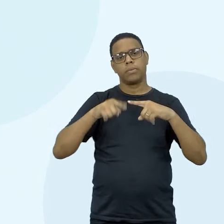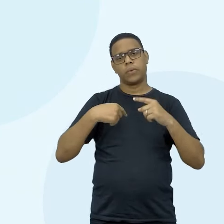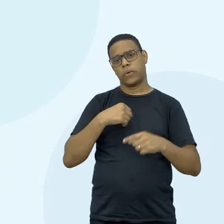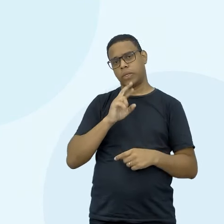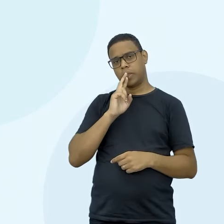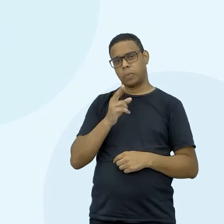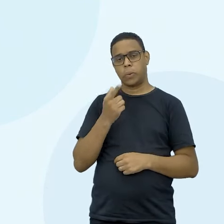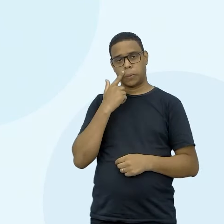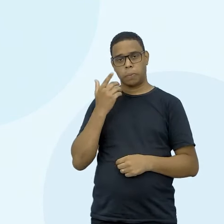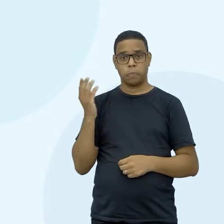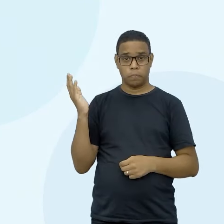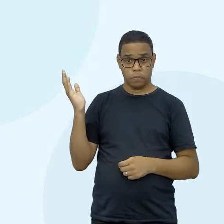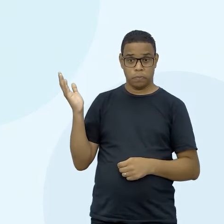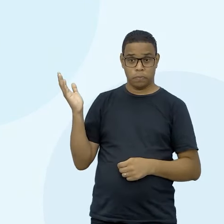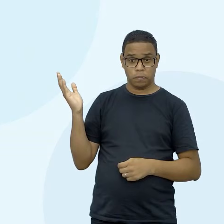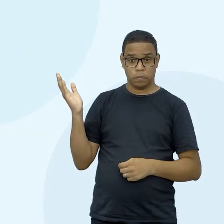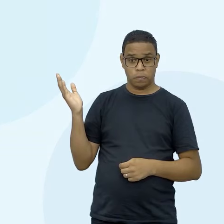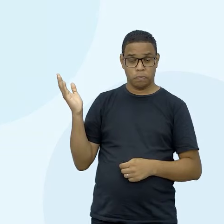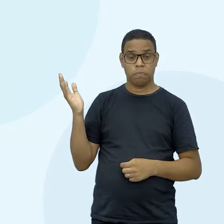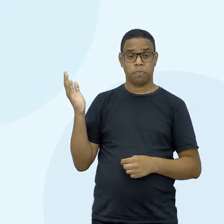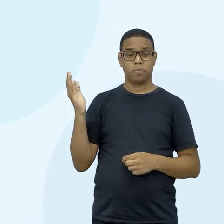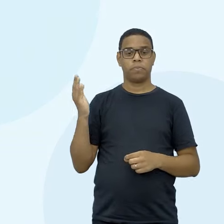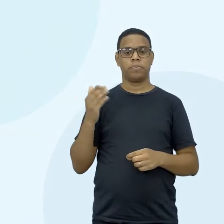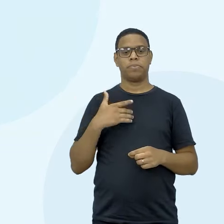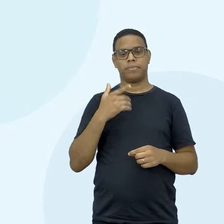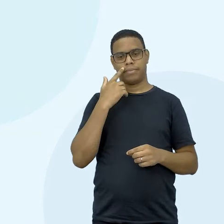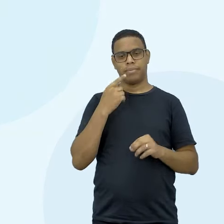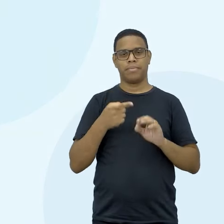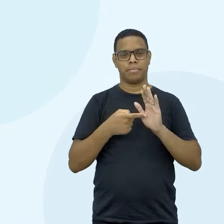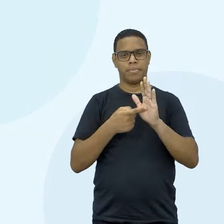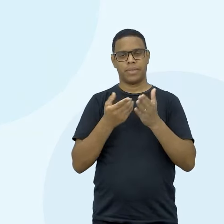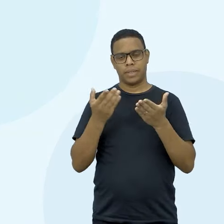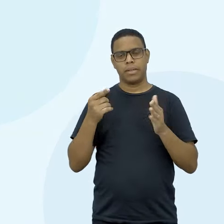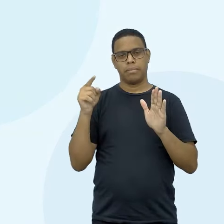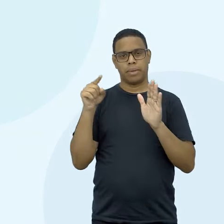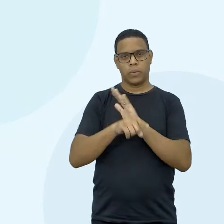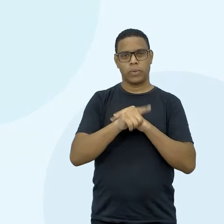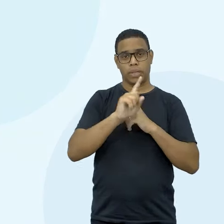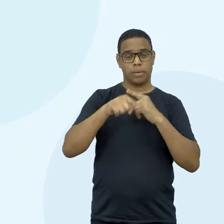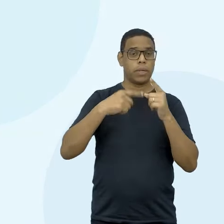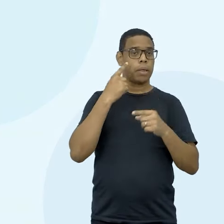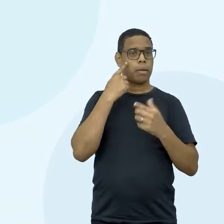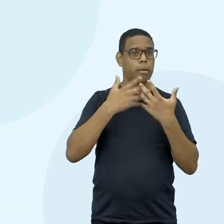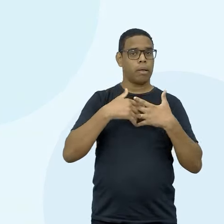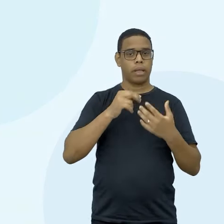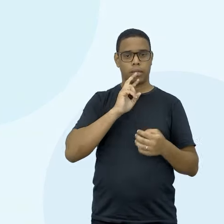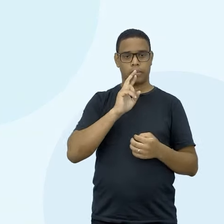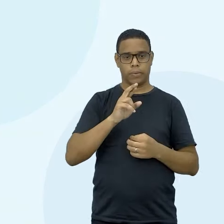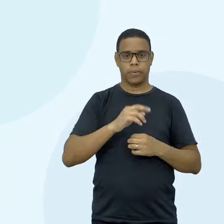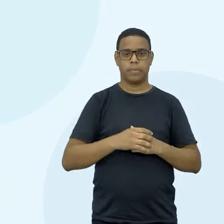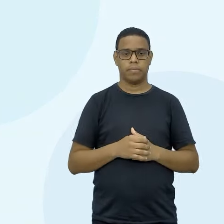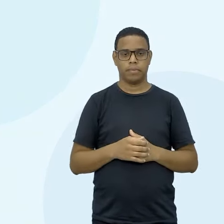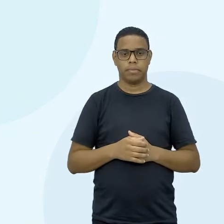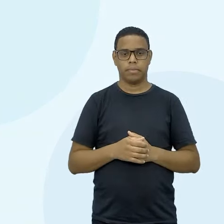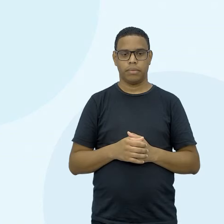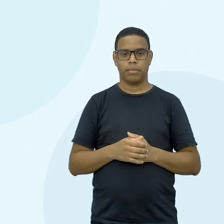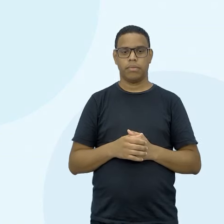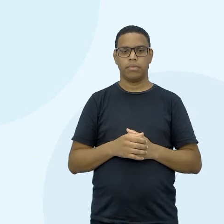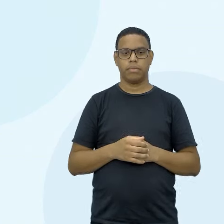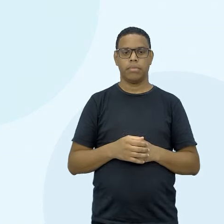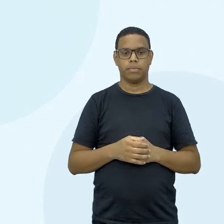responder a essas perguntas que eu vou deixar aí para você. Olha só,